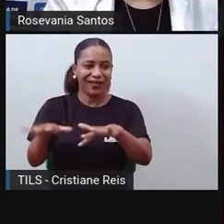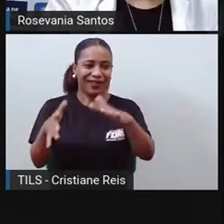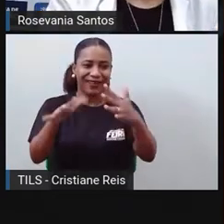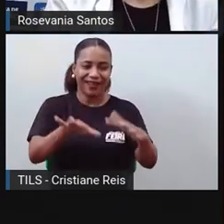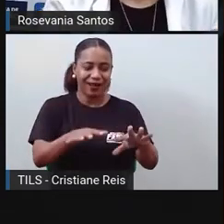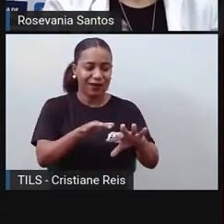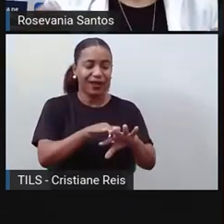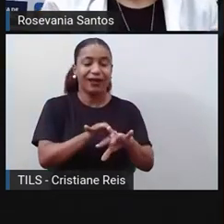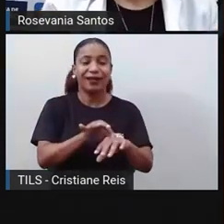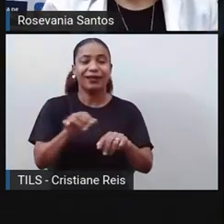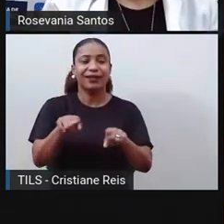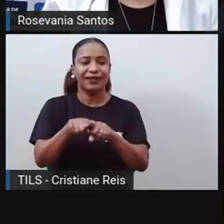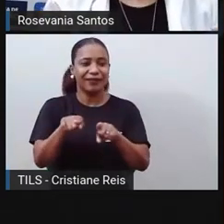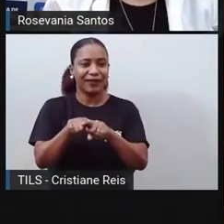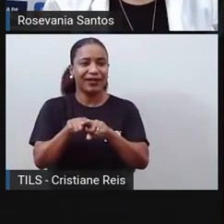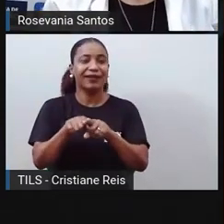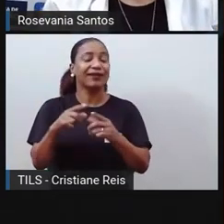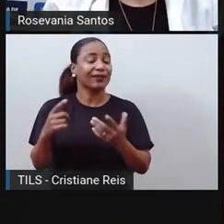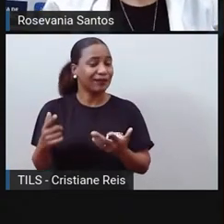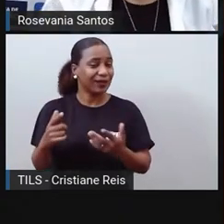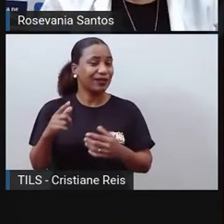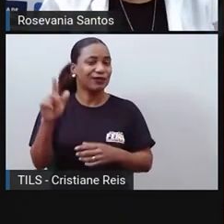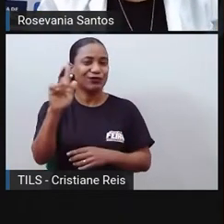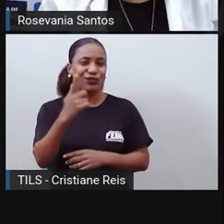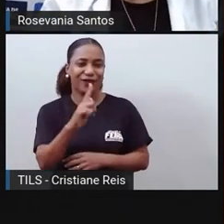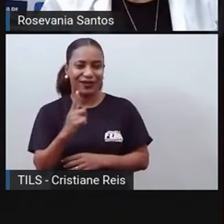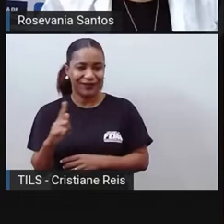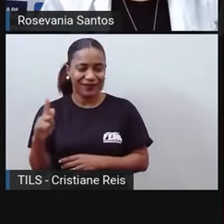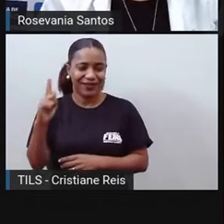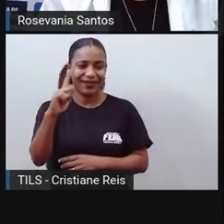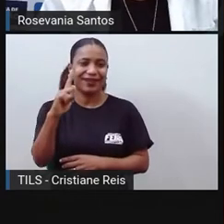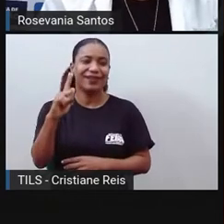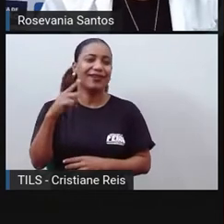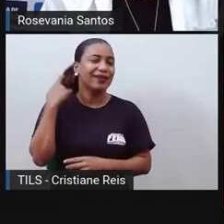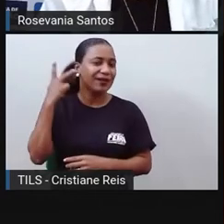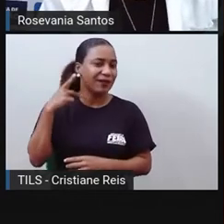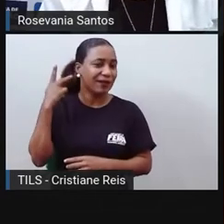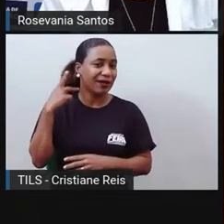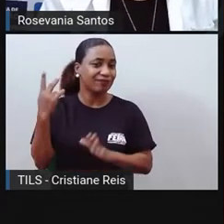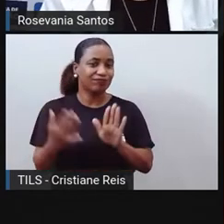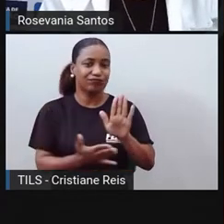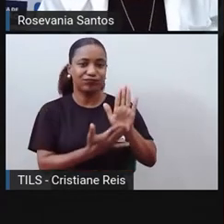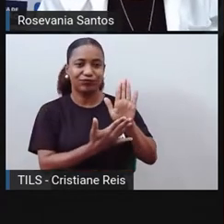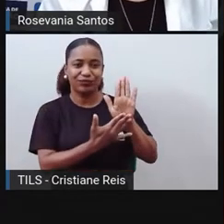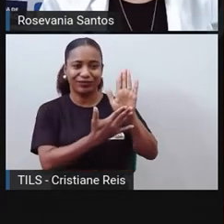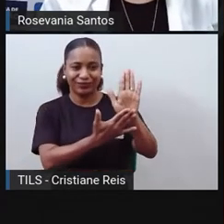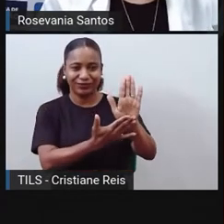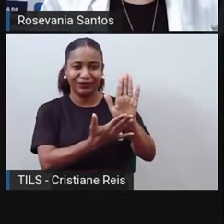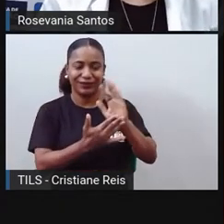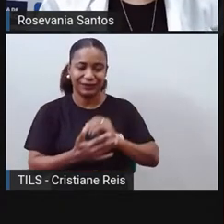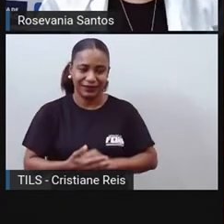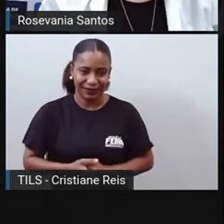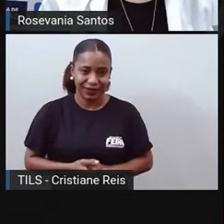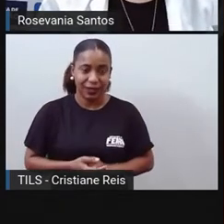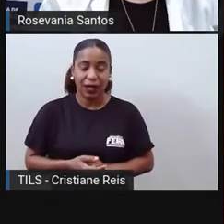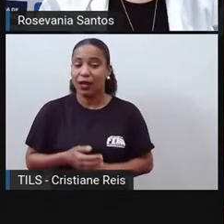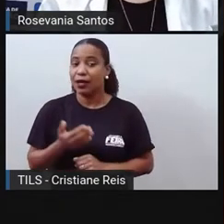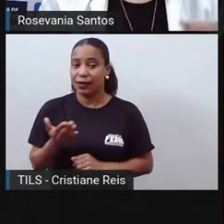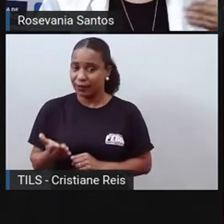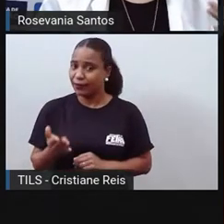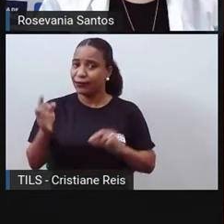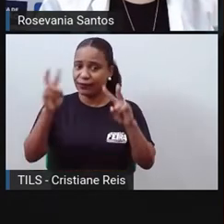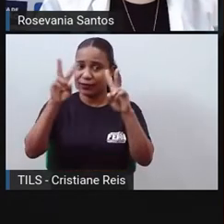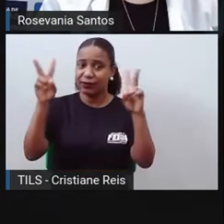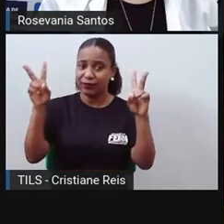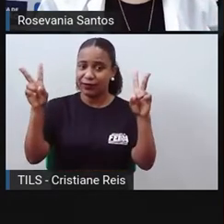que interfere na paz aí nesse espaço. Então, é um assunto que a gente já ouviu muito falar e, como não